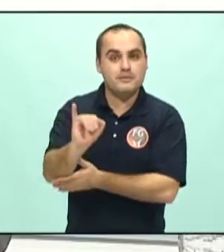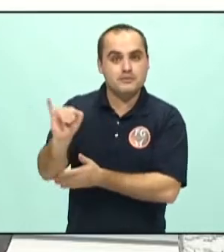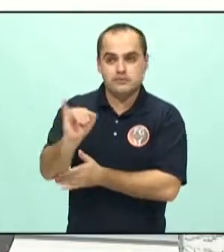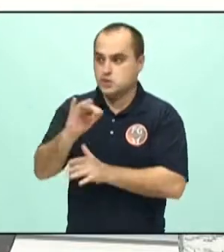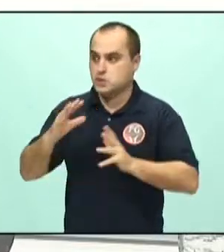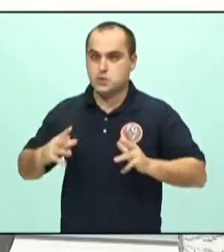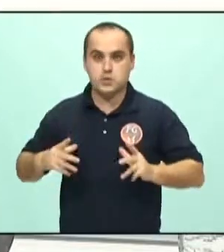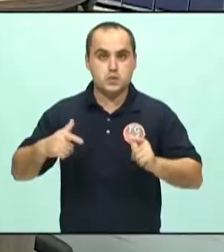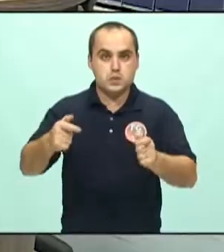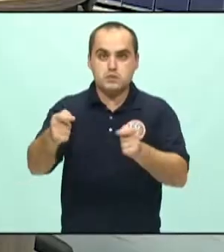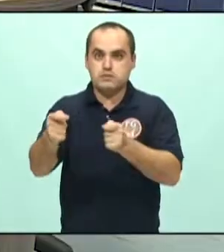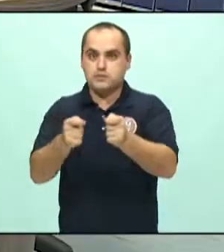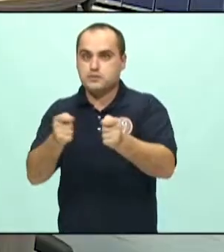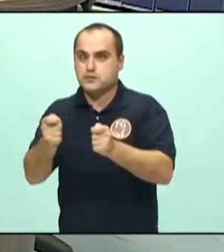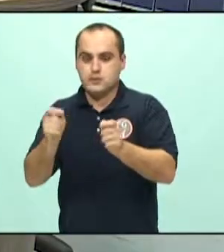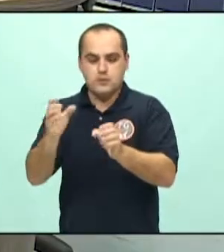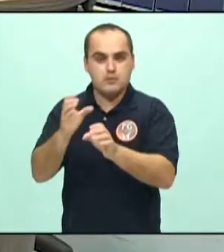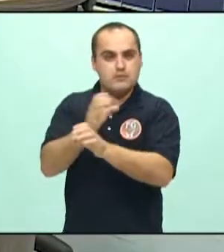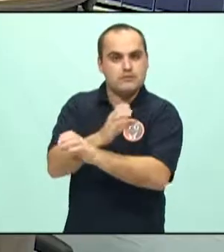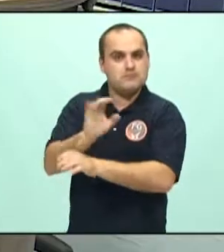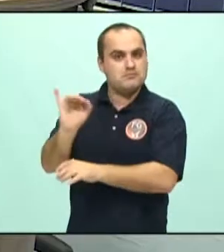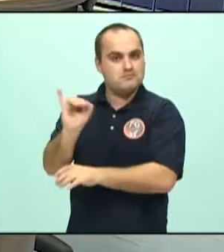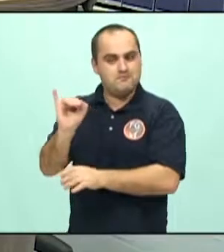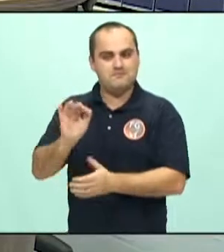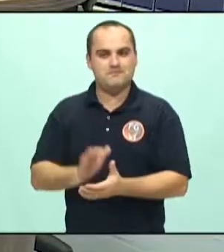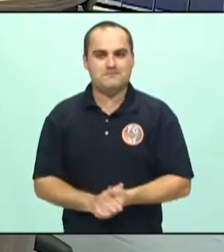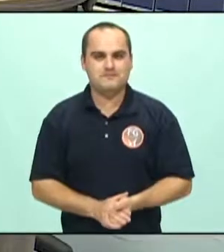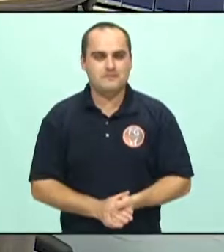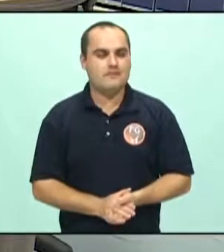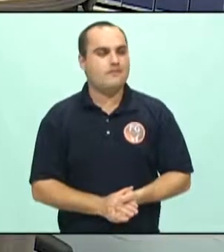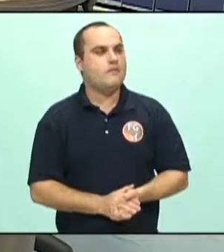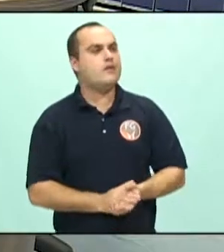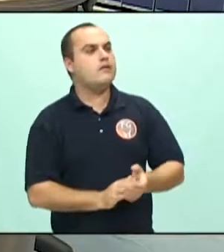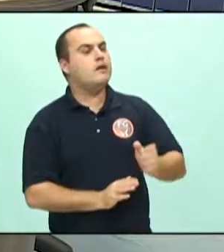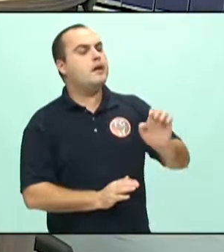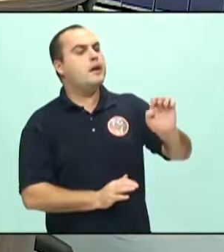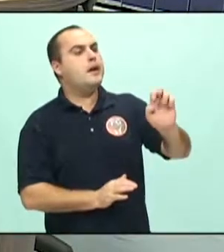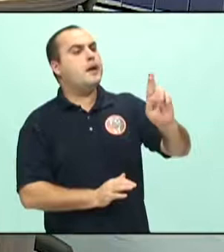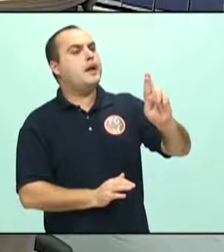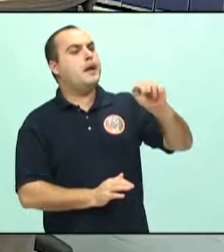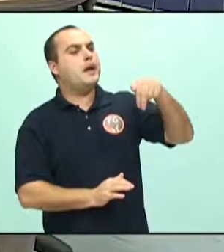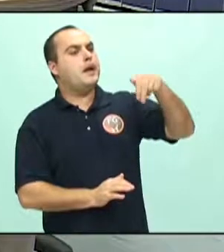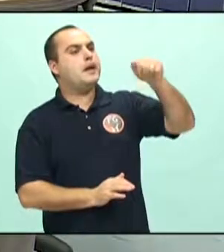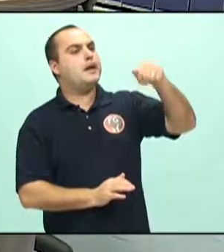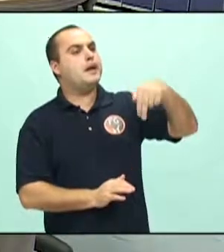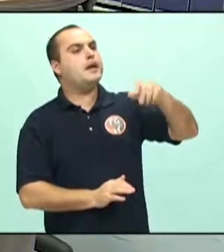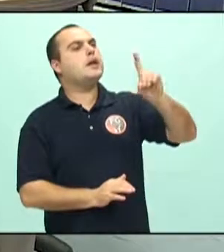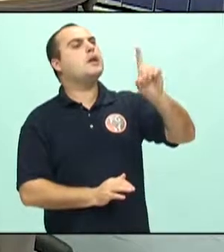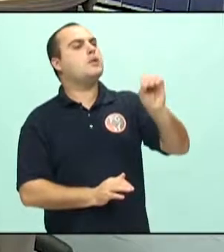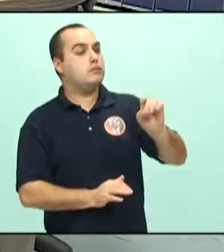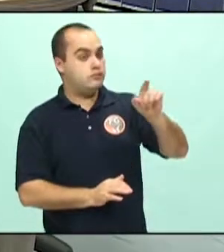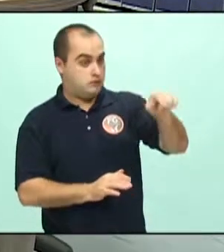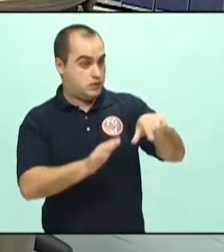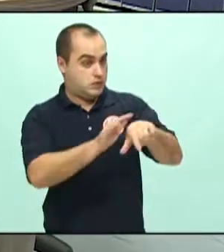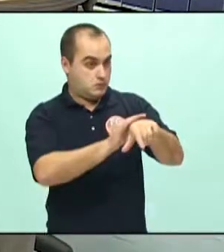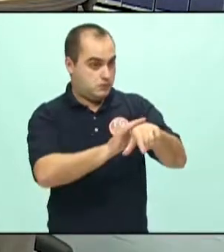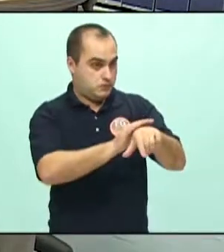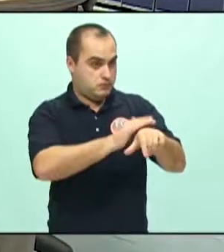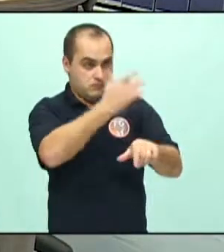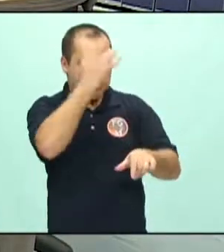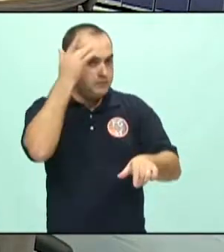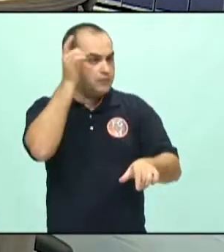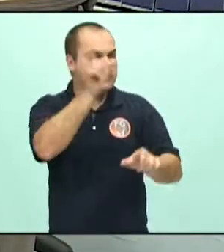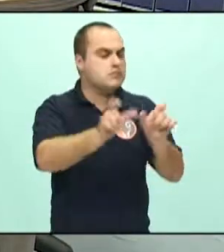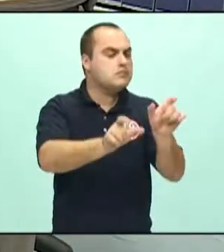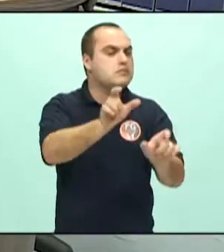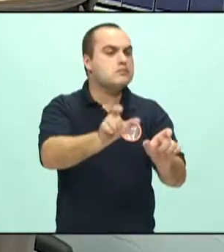para a economia como um todo. Hernando, você conversou com o pessoal ali, o que você sentiu no feedback de quem assistiu